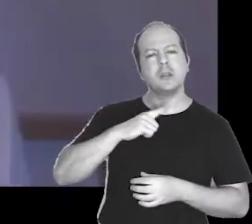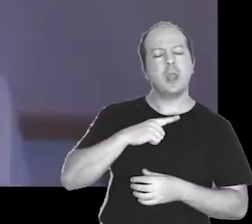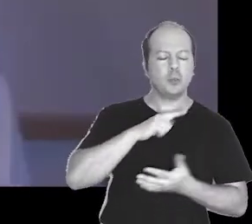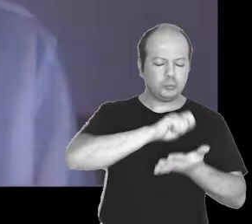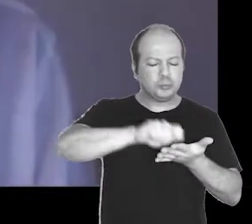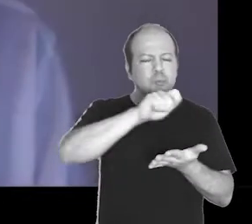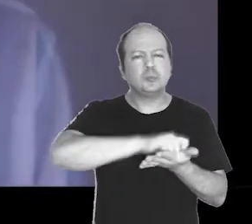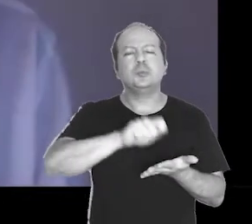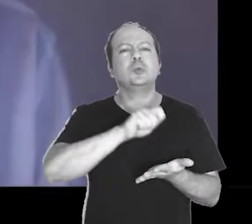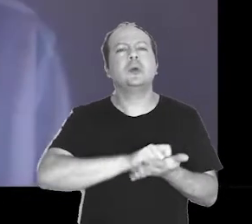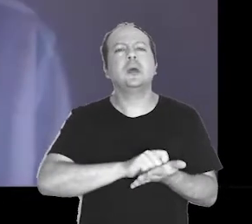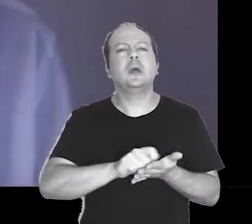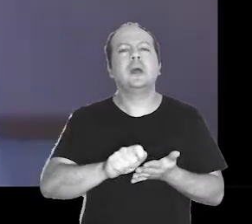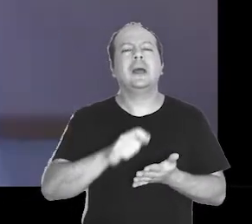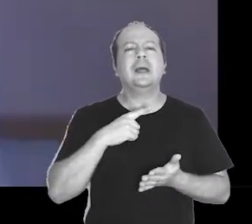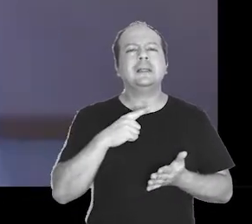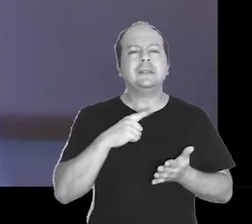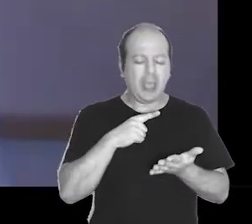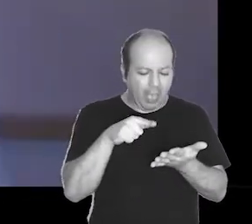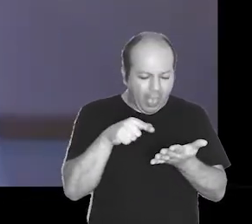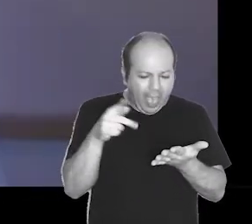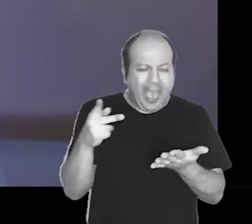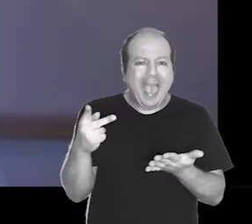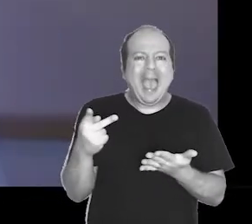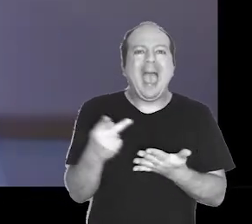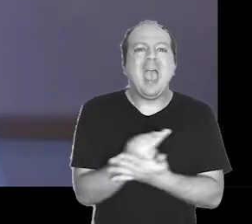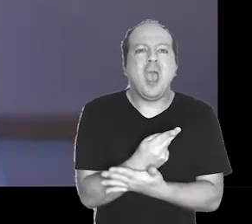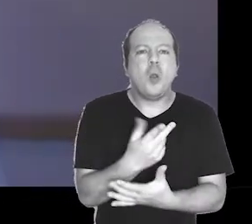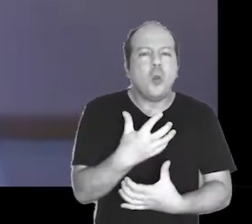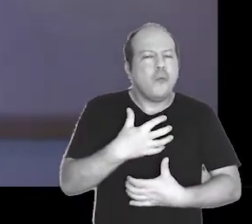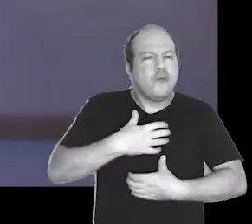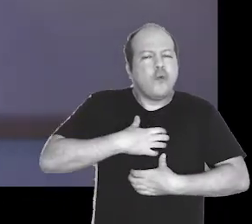devido a um minúsculo erro de forma.